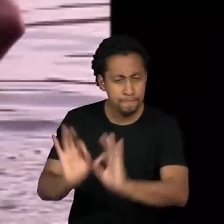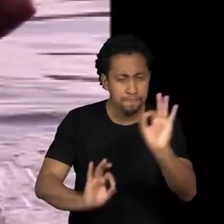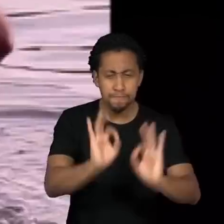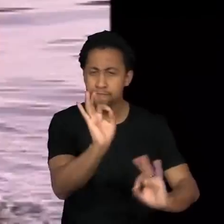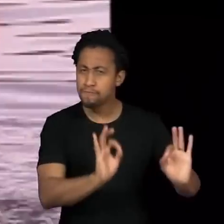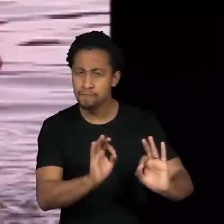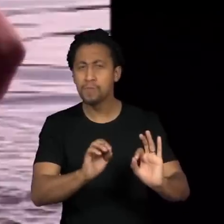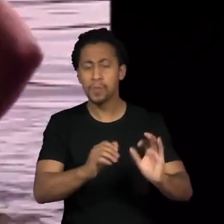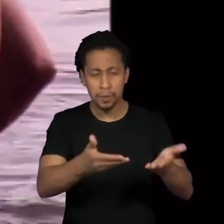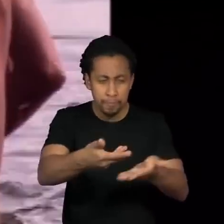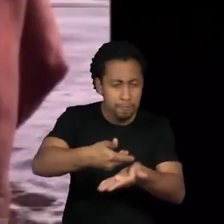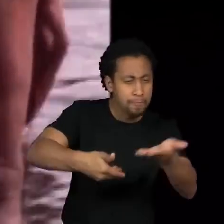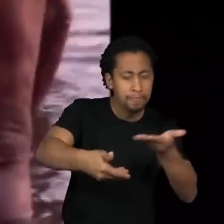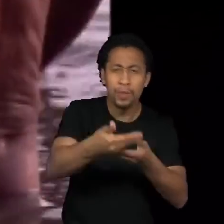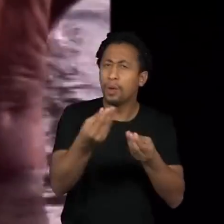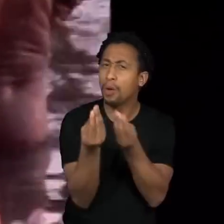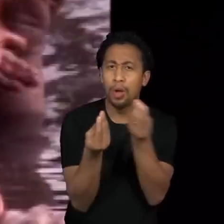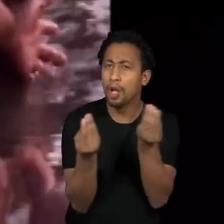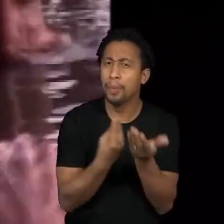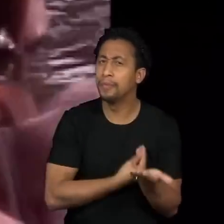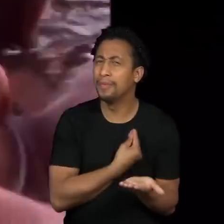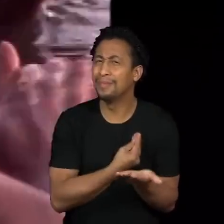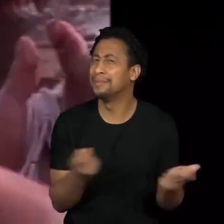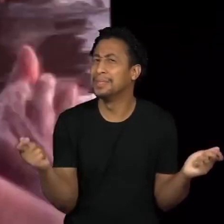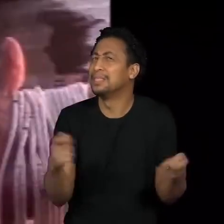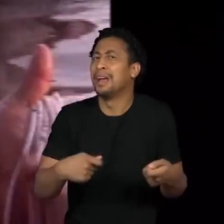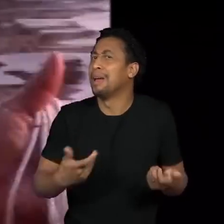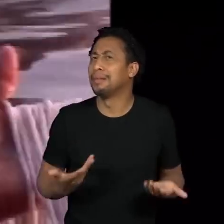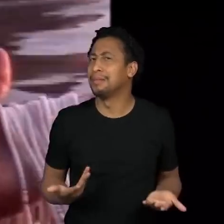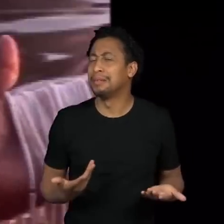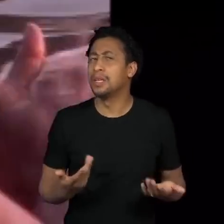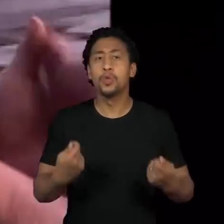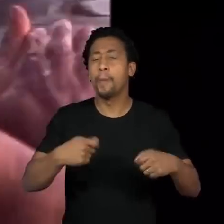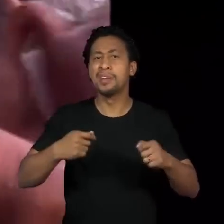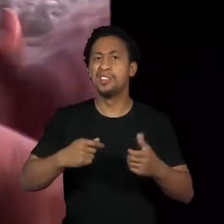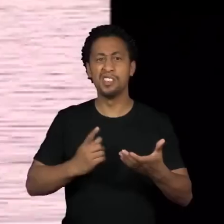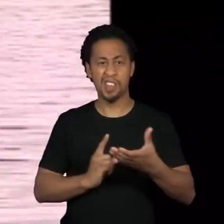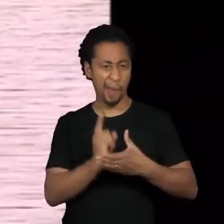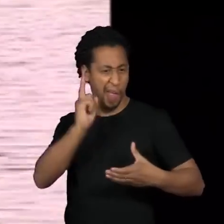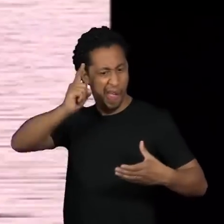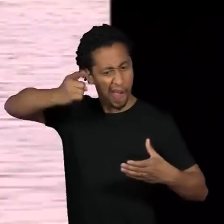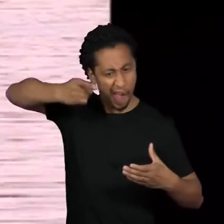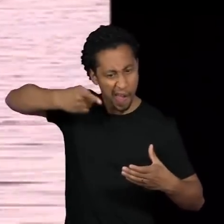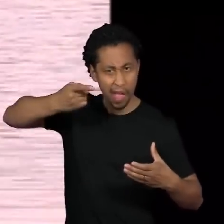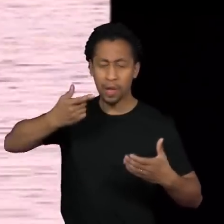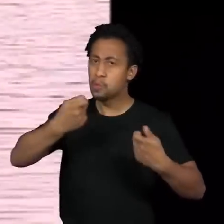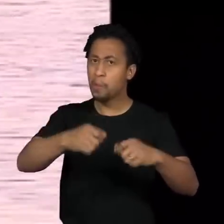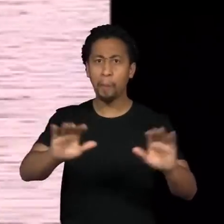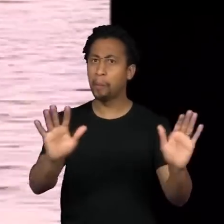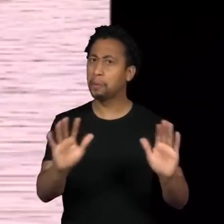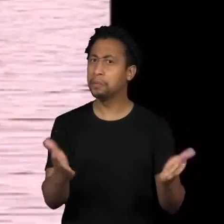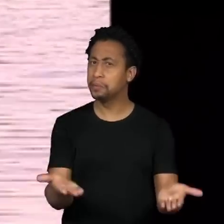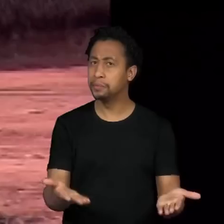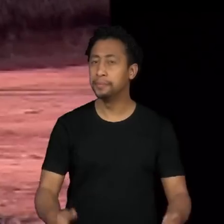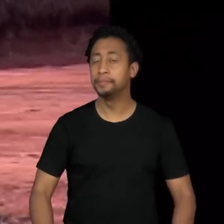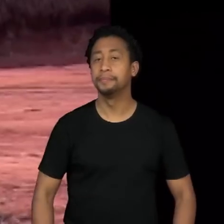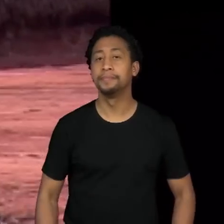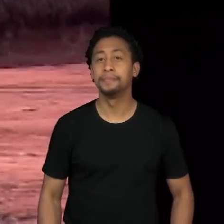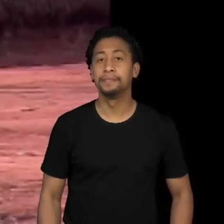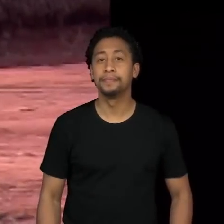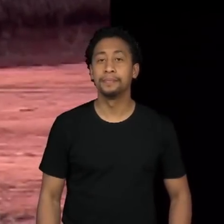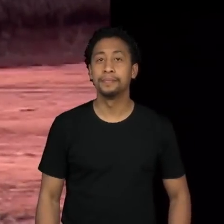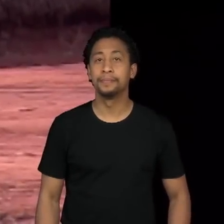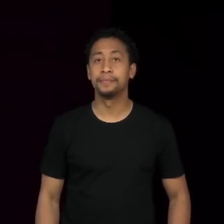organizadamente e sem ter que exercer uma ditadura sobre as pessoas.